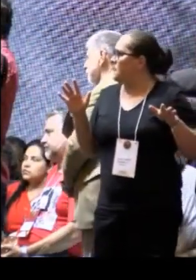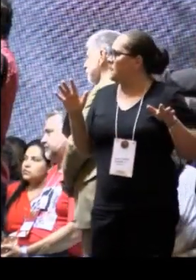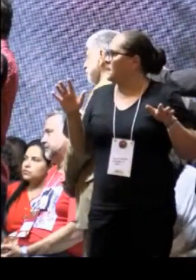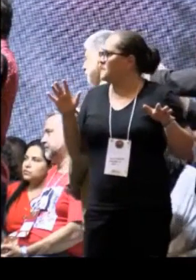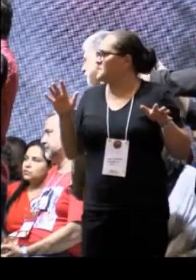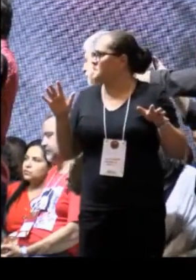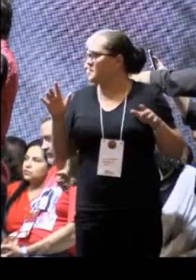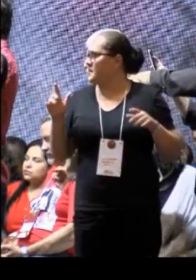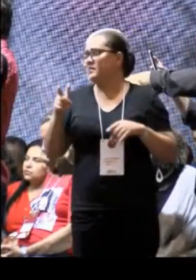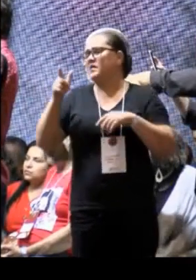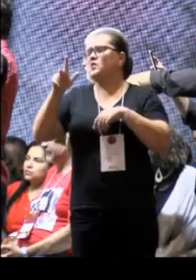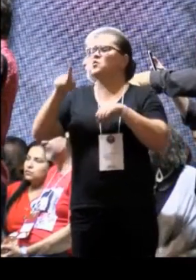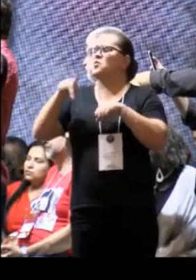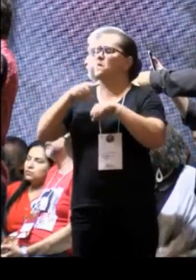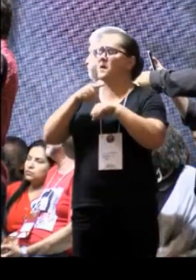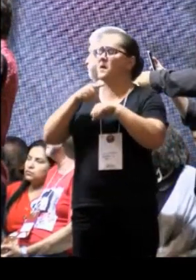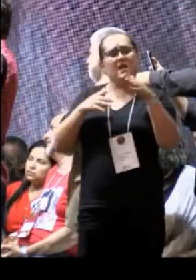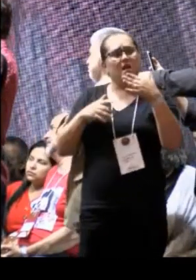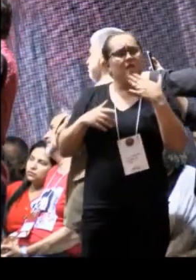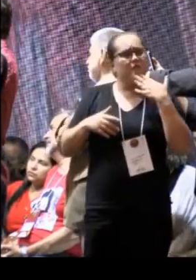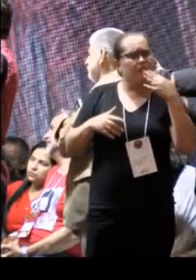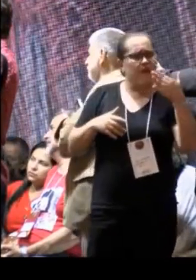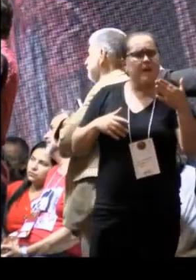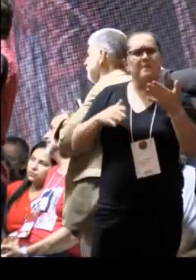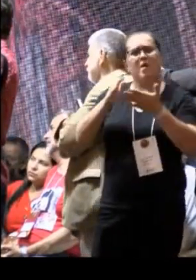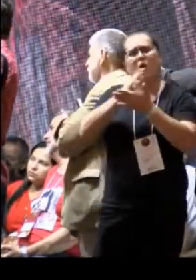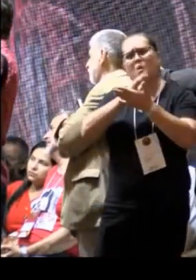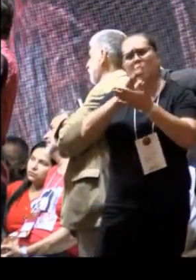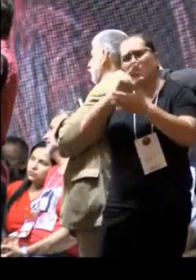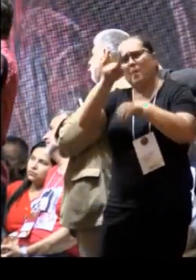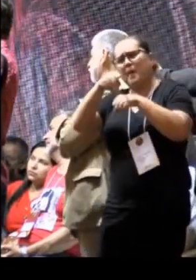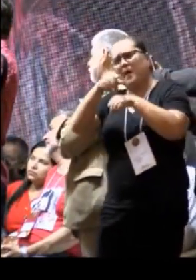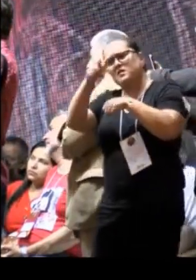eu tinha gente que pedia para eu ir a algumas embaixadas.